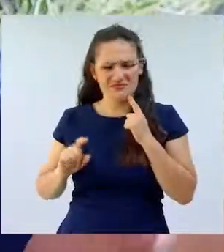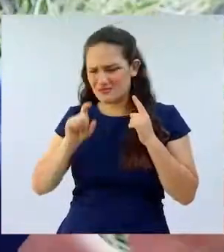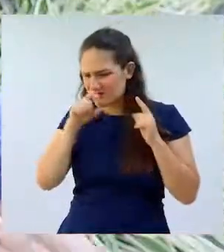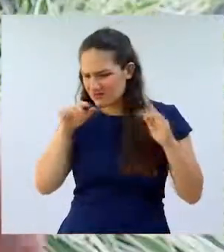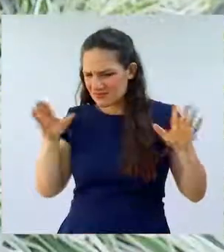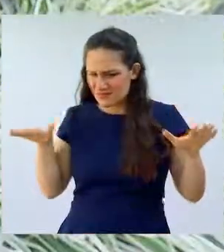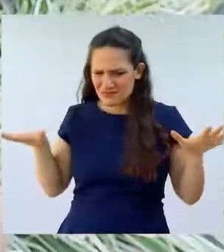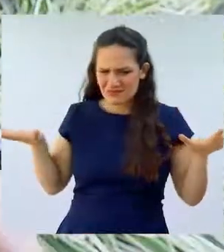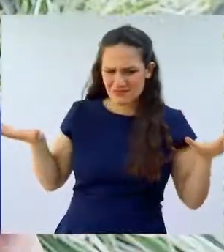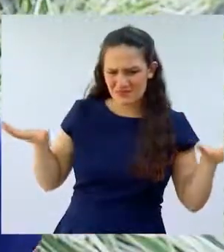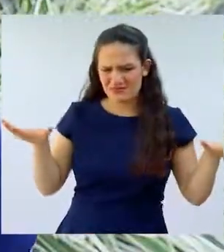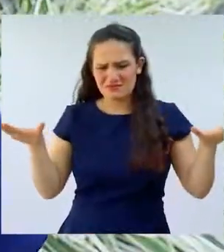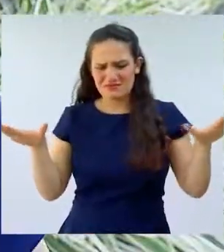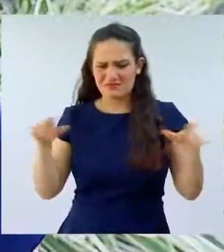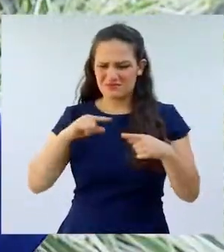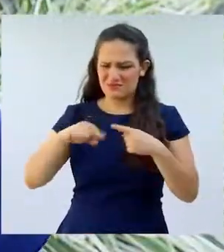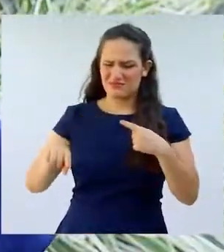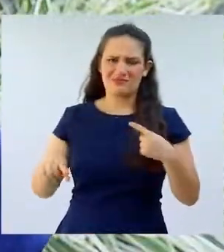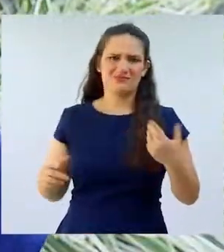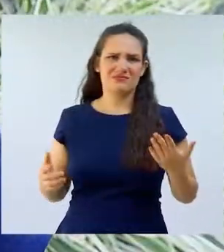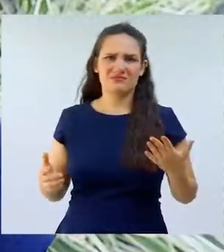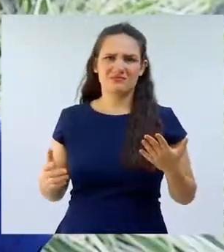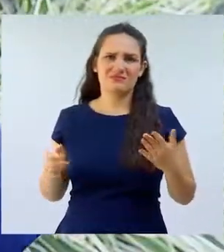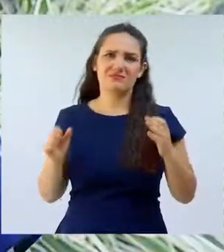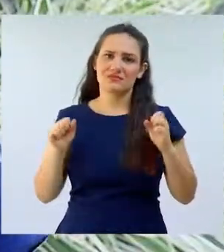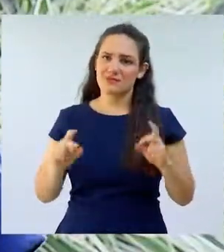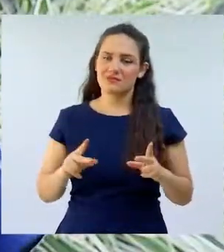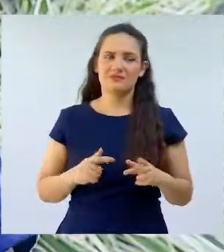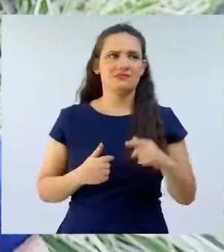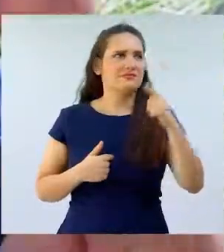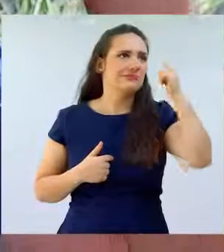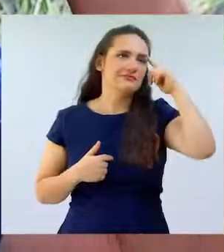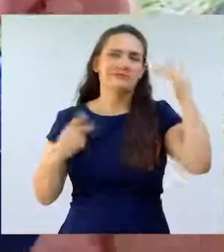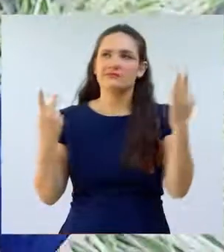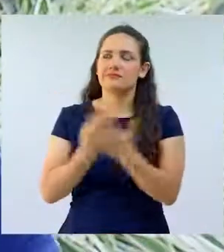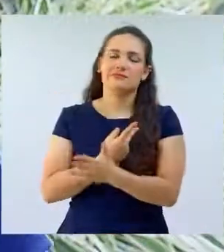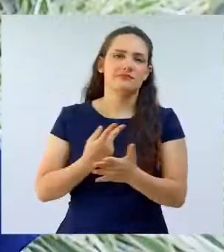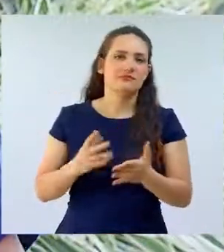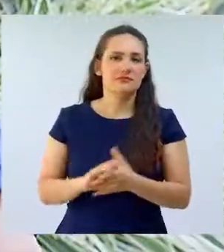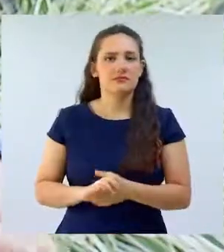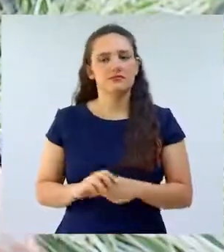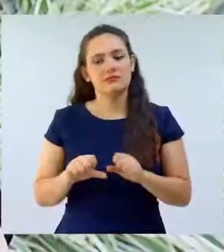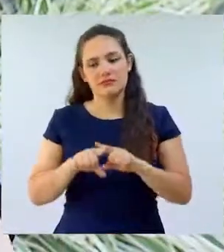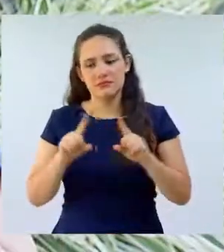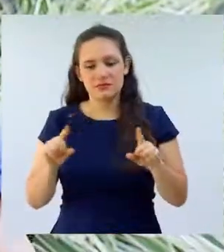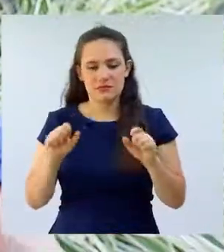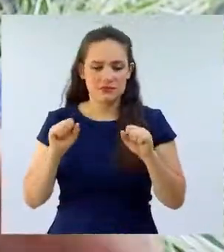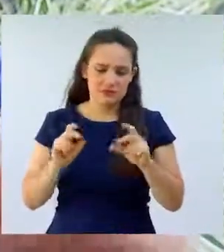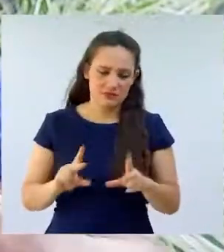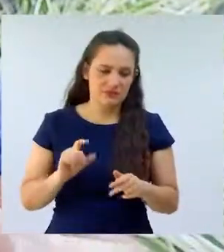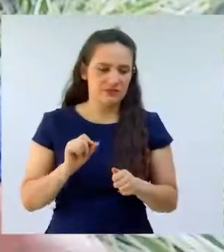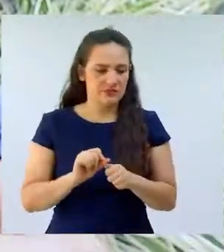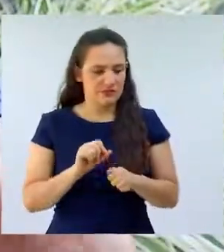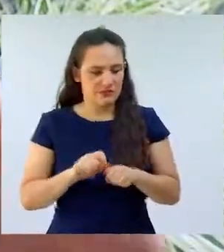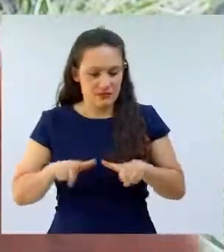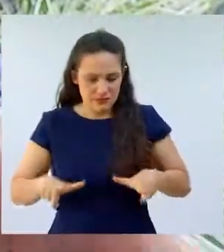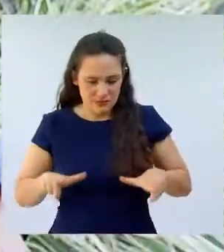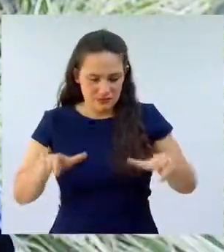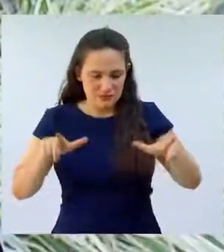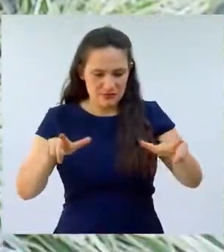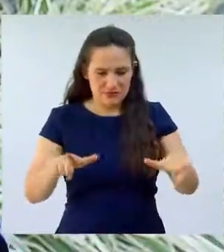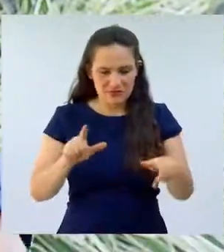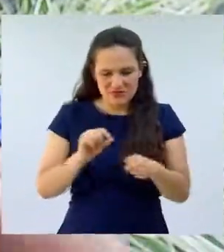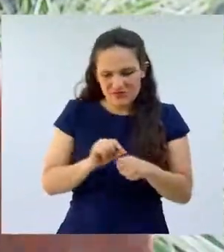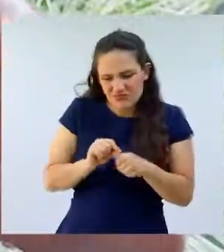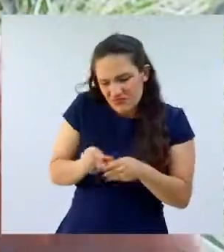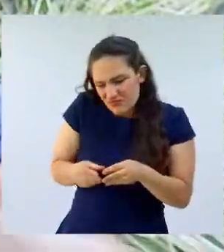ave de rapina no centro dos poderes, não vai, né? E aí que caiu minha ficha. Mas como eu já tinha feito a maquete, eu já tinha o esqueleto, que